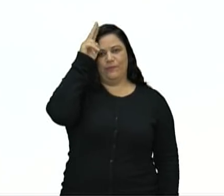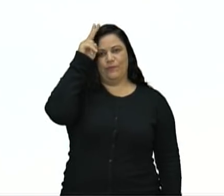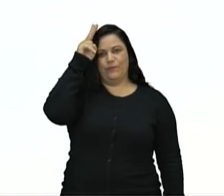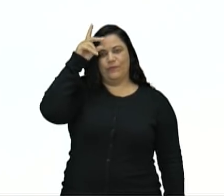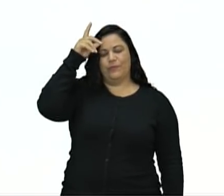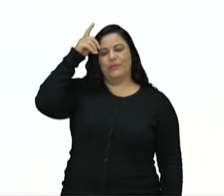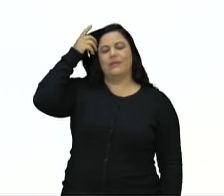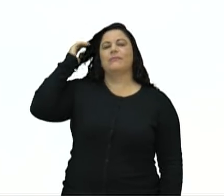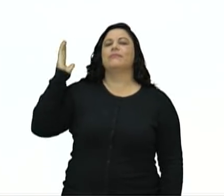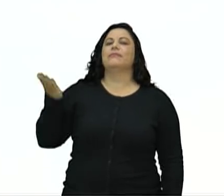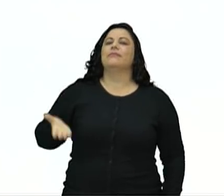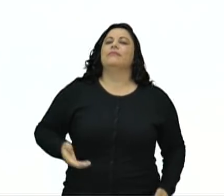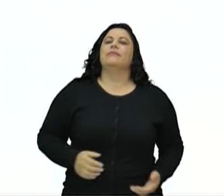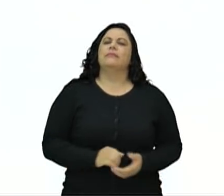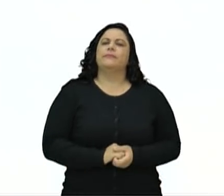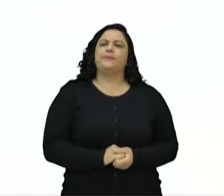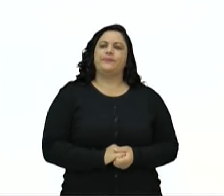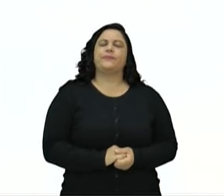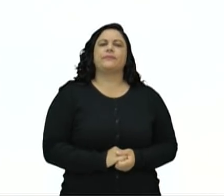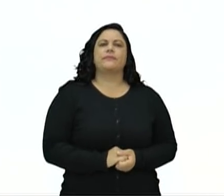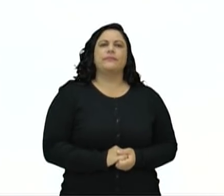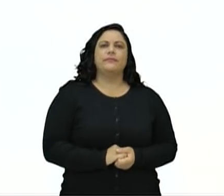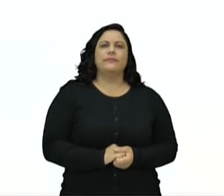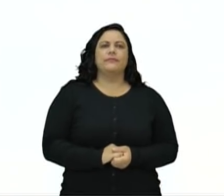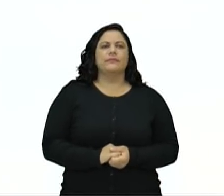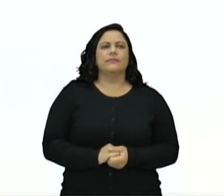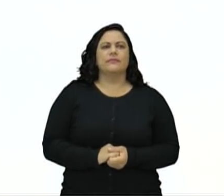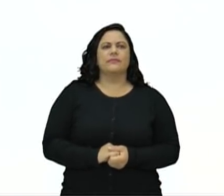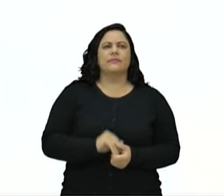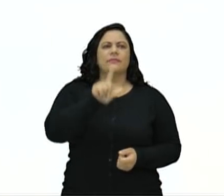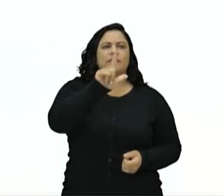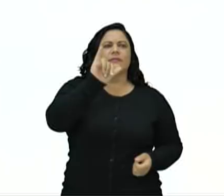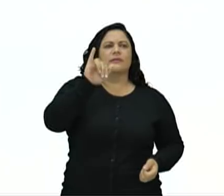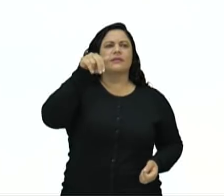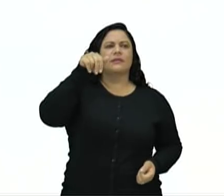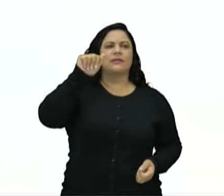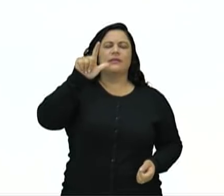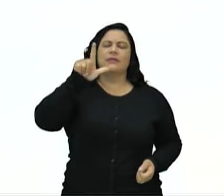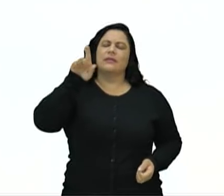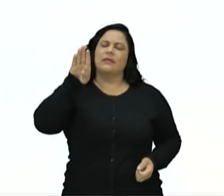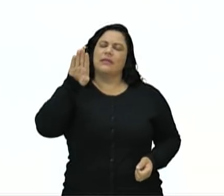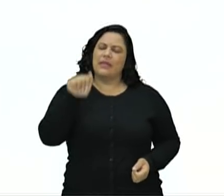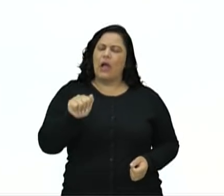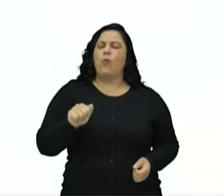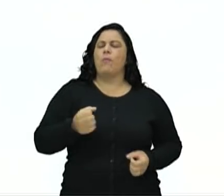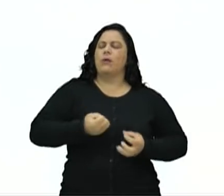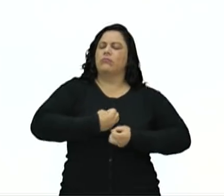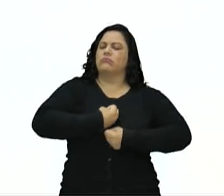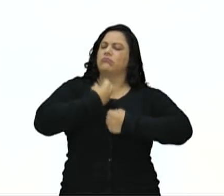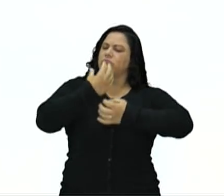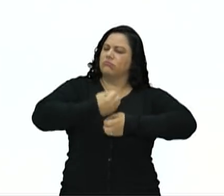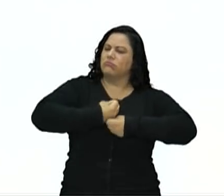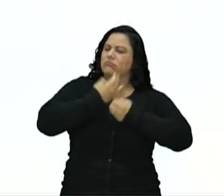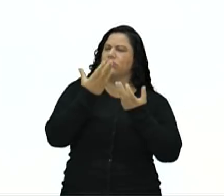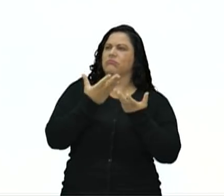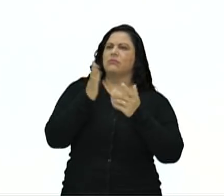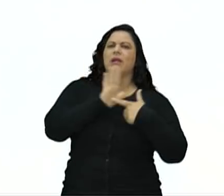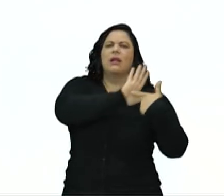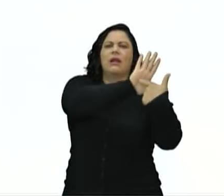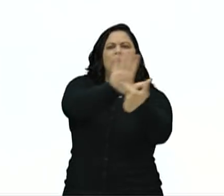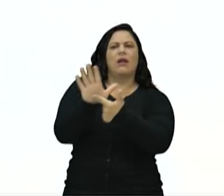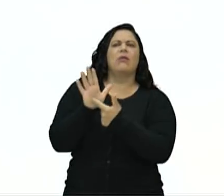Linalba, em seu depoimento, deixa claro que a literatura permite momentos de epifania nos quais ela mesma se desperta para